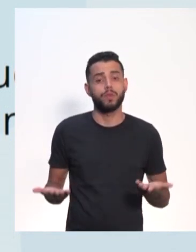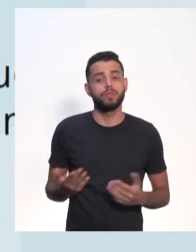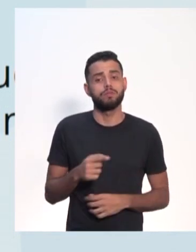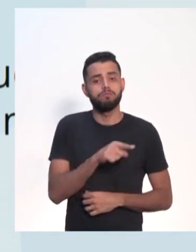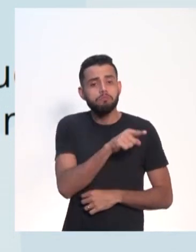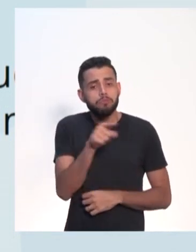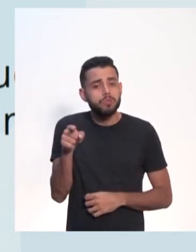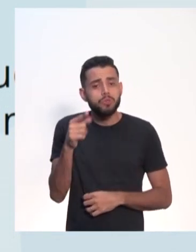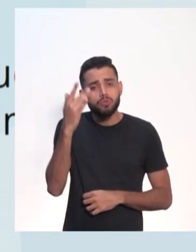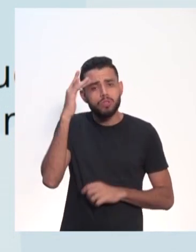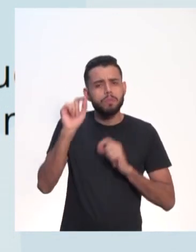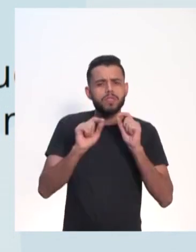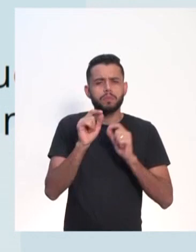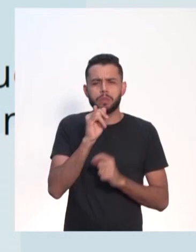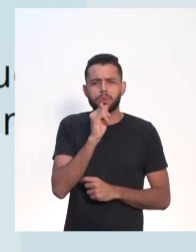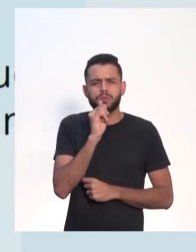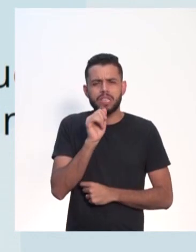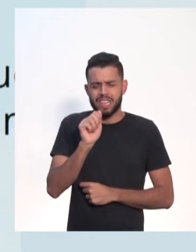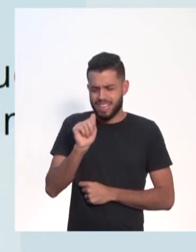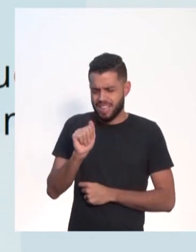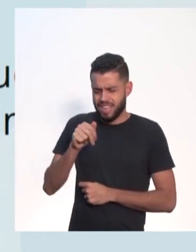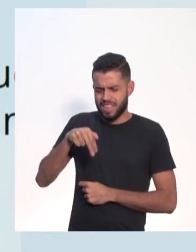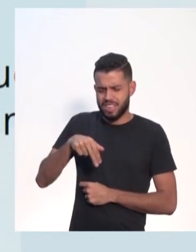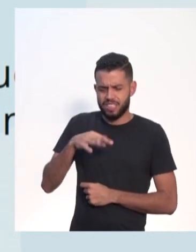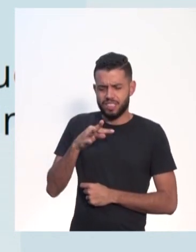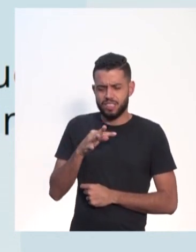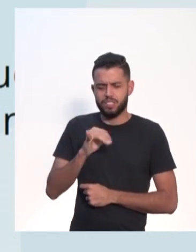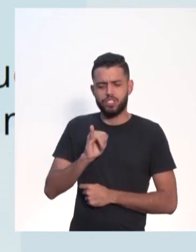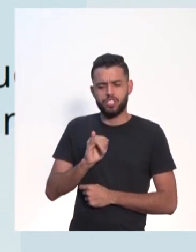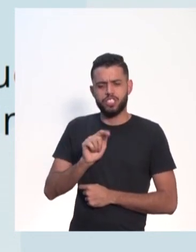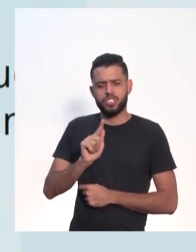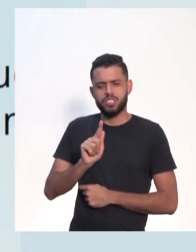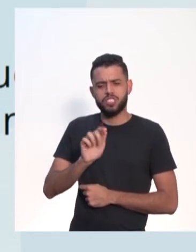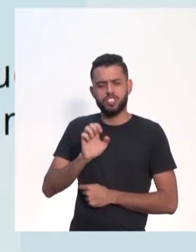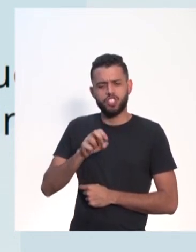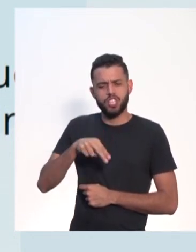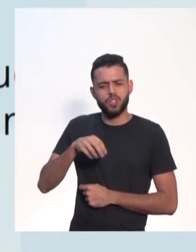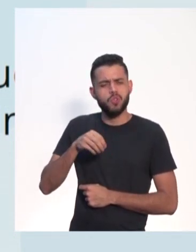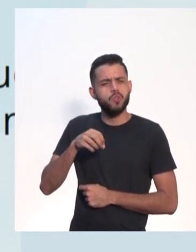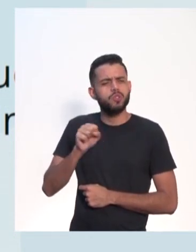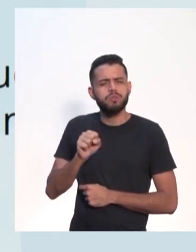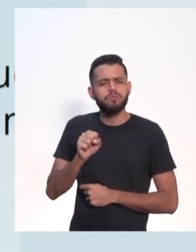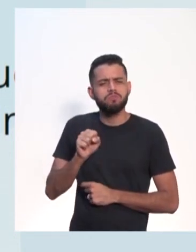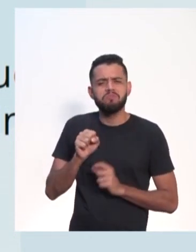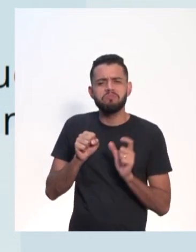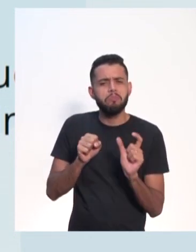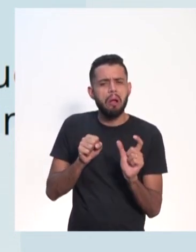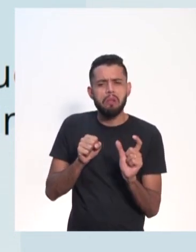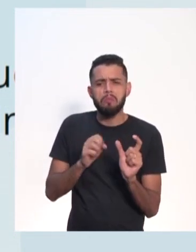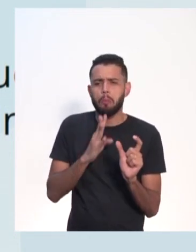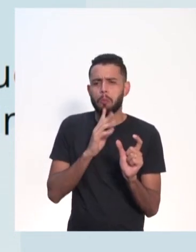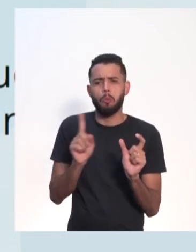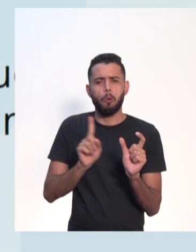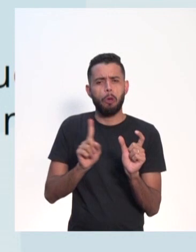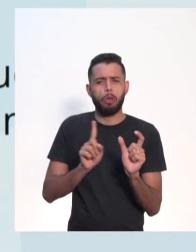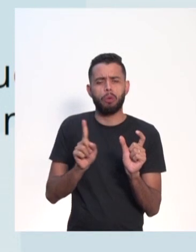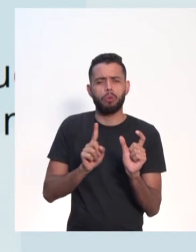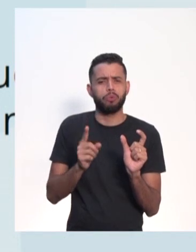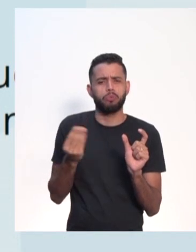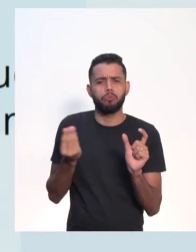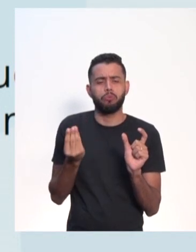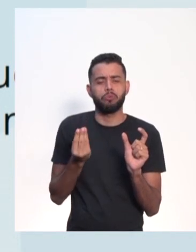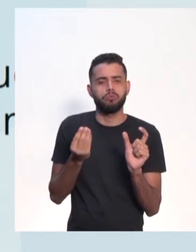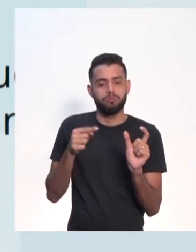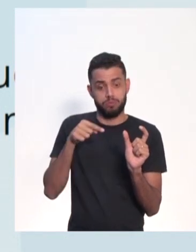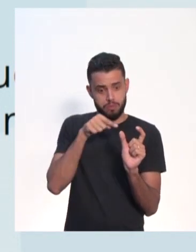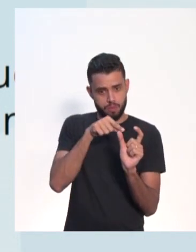do que seriam antígenos. Oxe, eu acho que eu não ouvi falar dessa palavra ainda. Se eu não